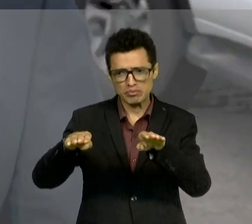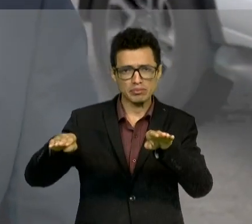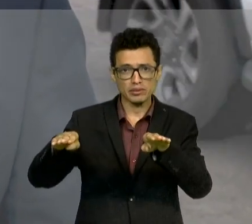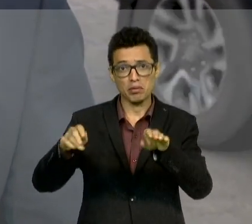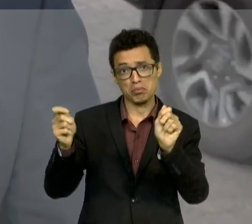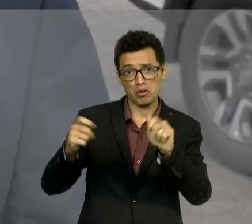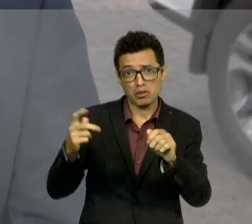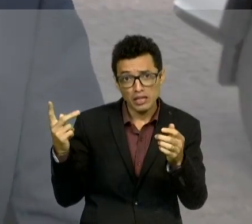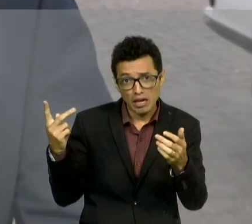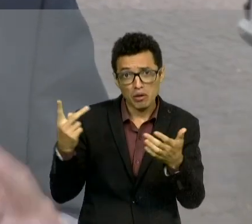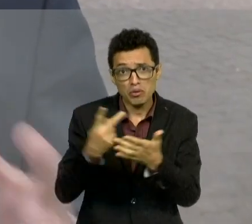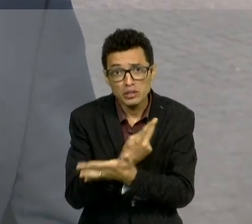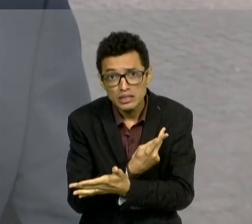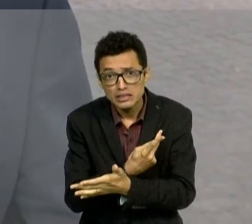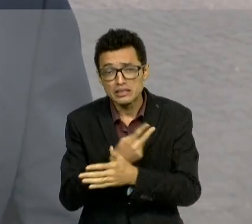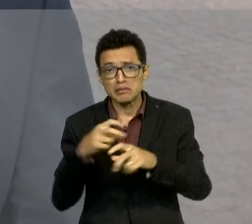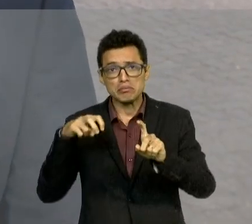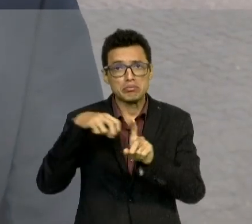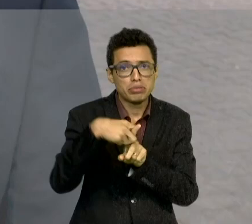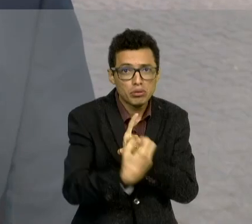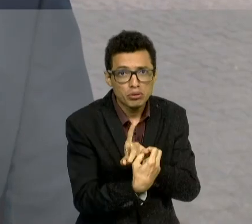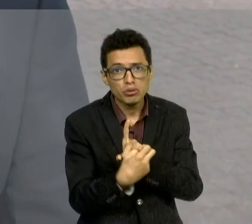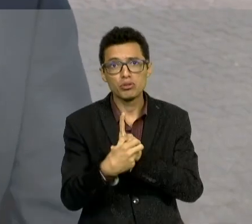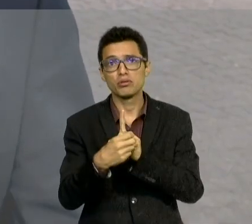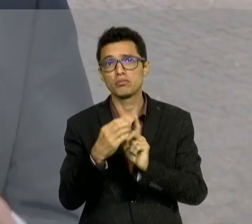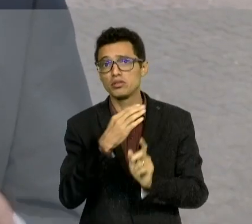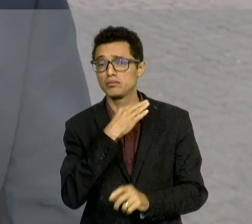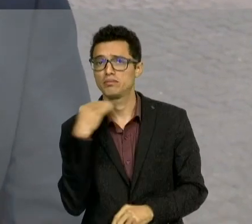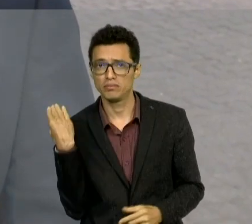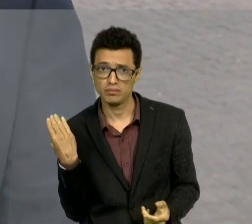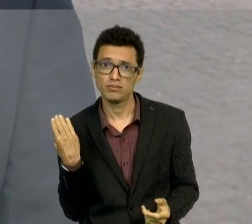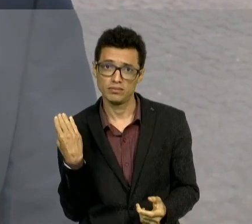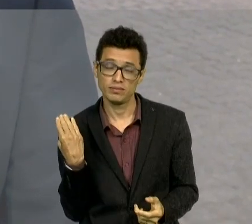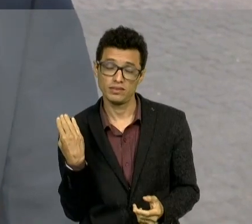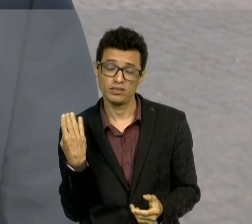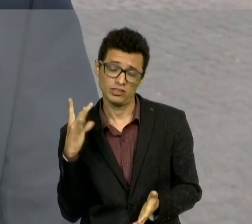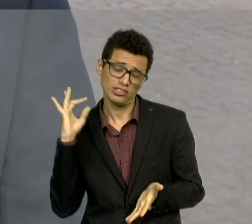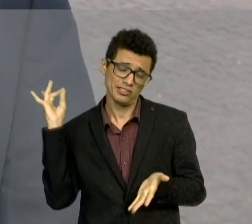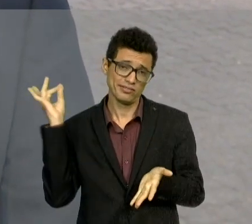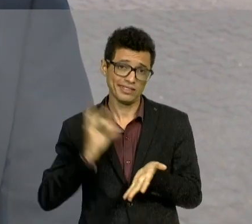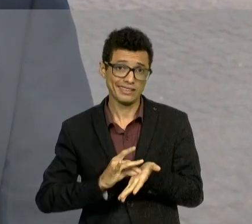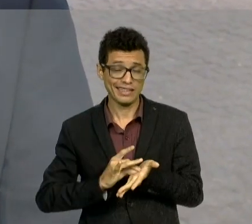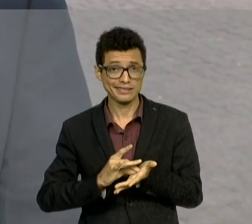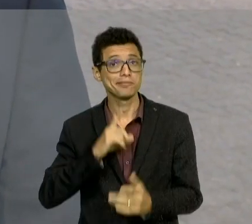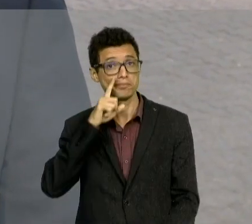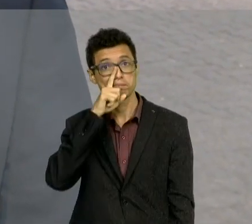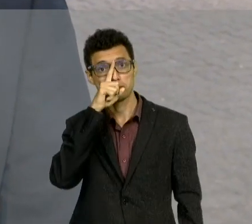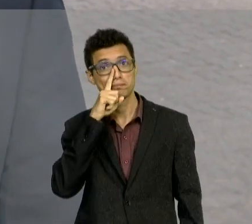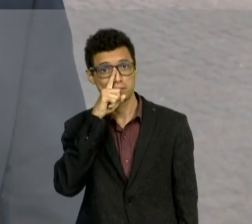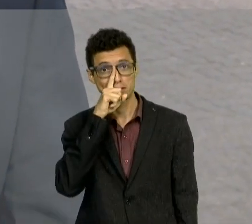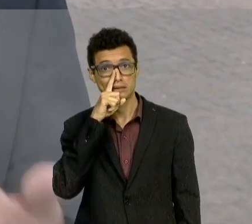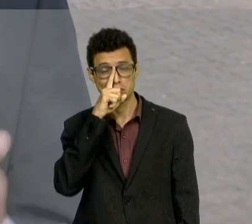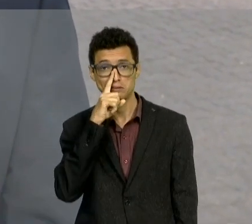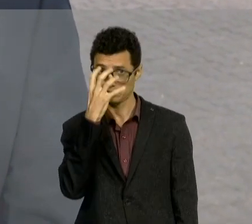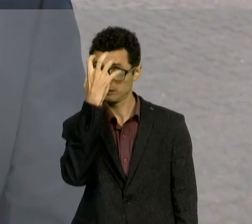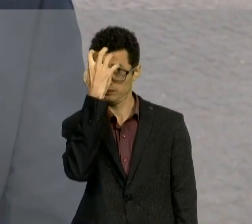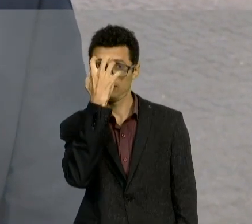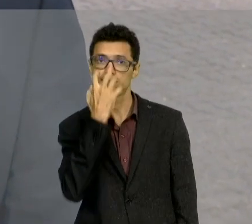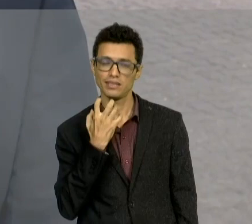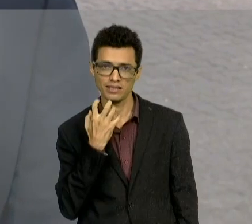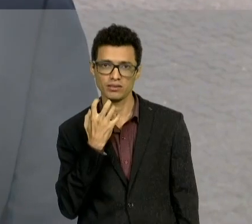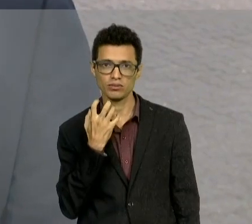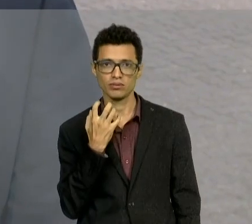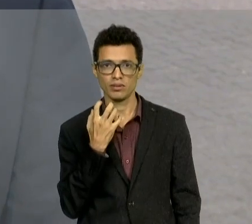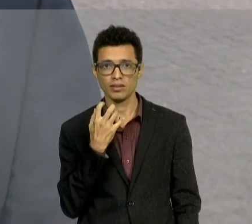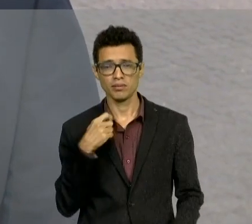morte da pessoa com a qual ela está discutindo. Então realmente isso é muito grave, isso aí depende da